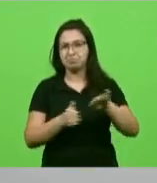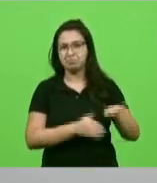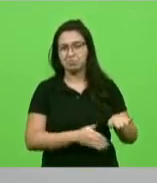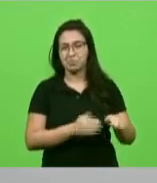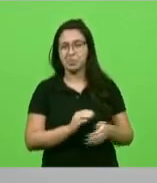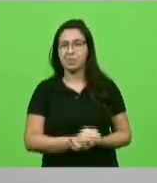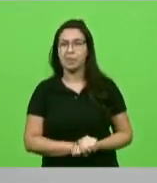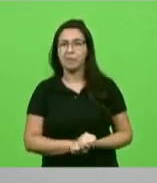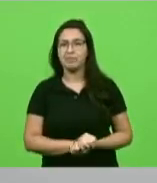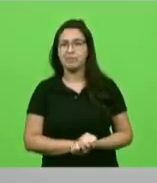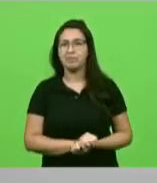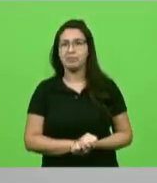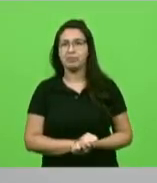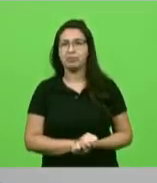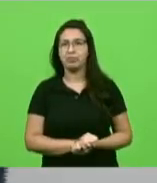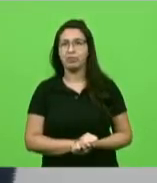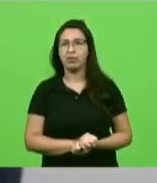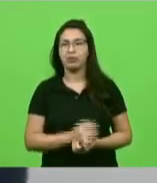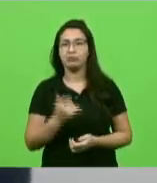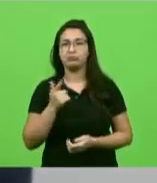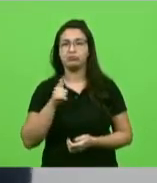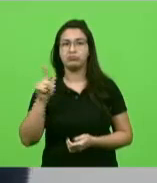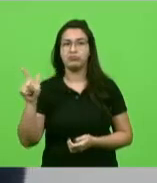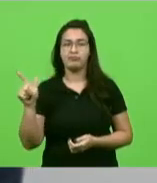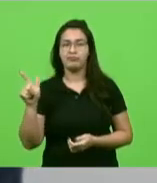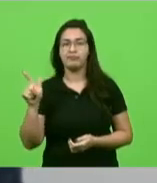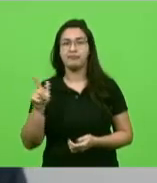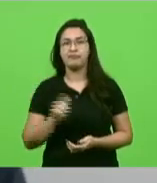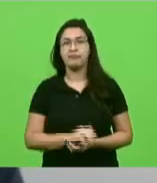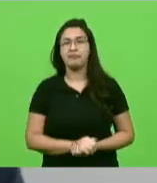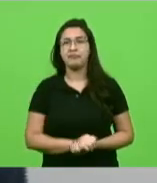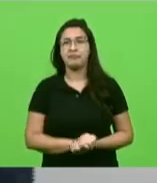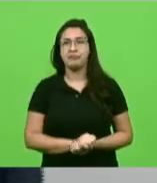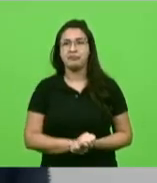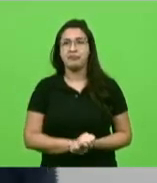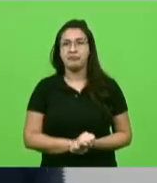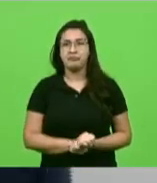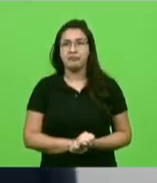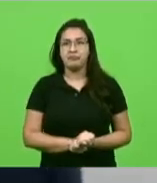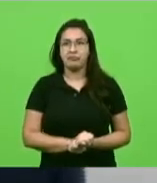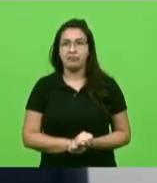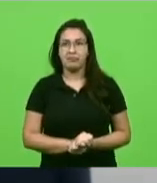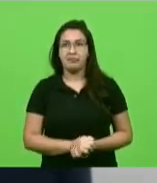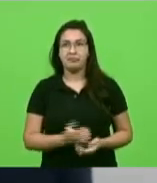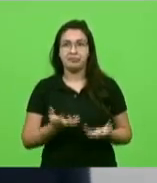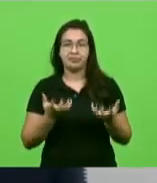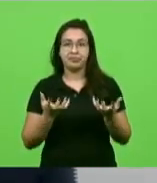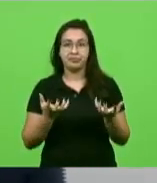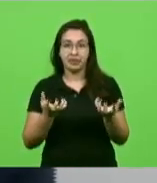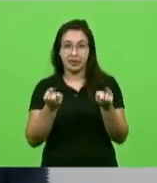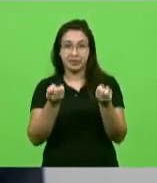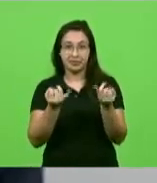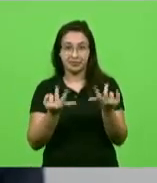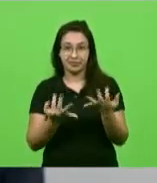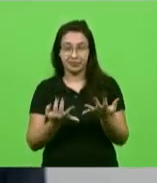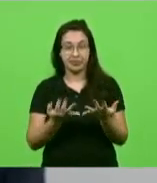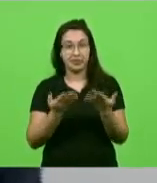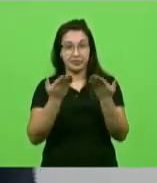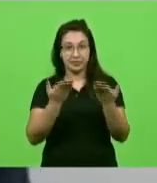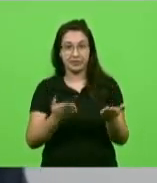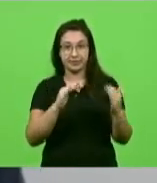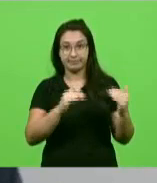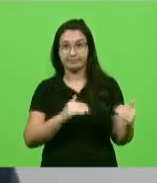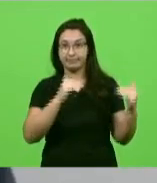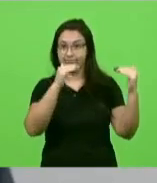antes de ingressar no meu voto, Eu gostaria de dizer para Vossa Excelência, porque